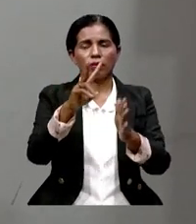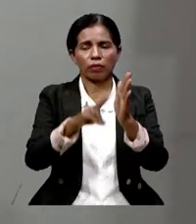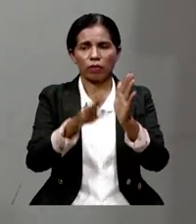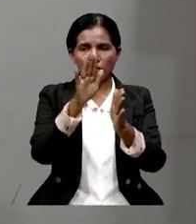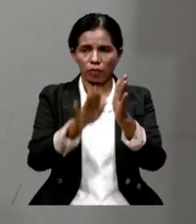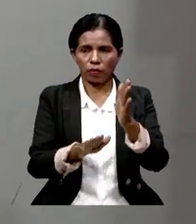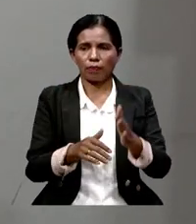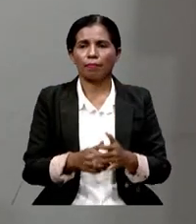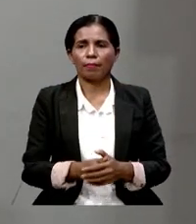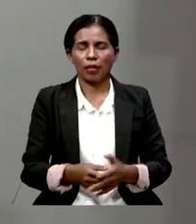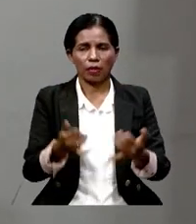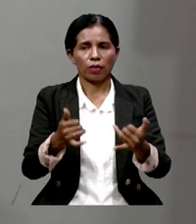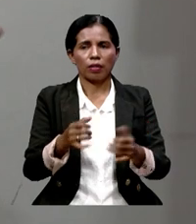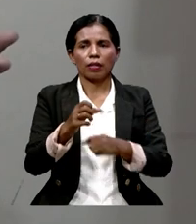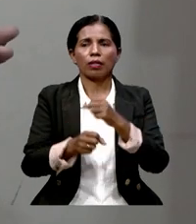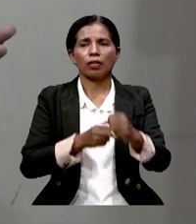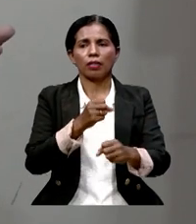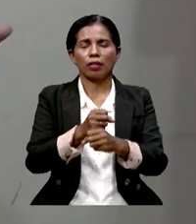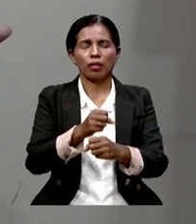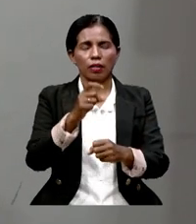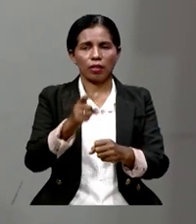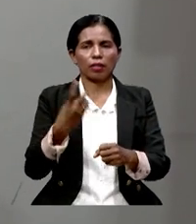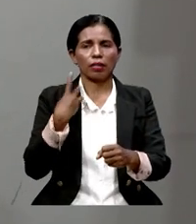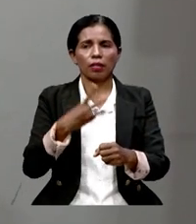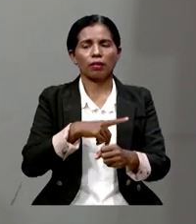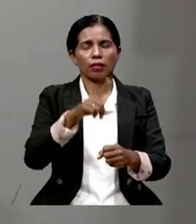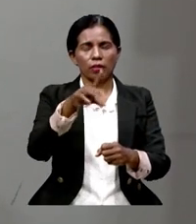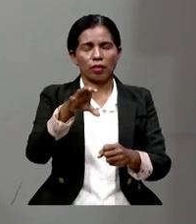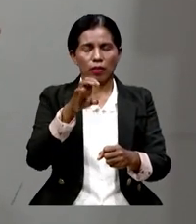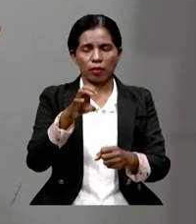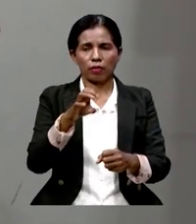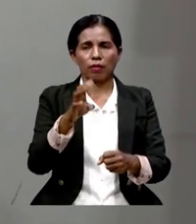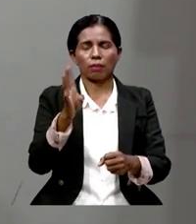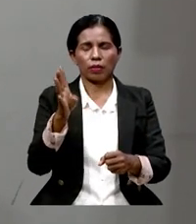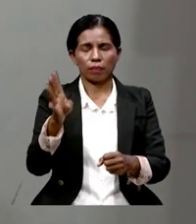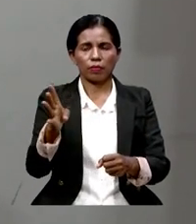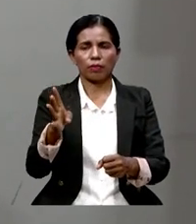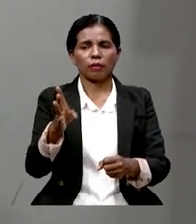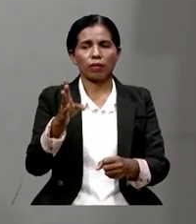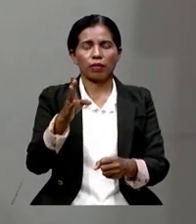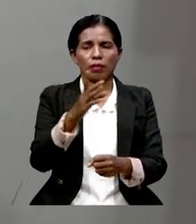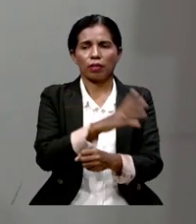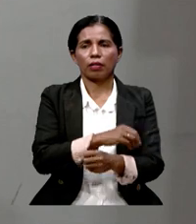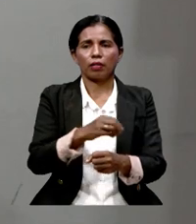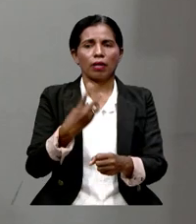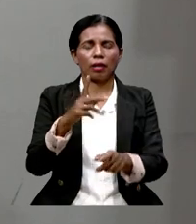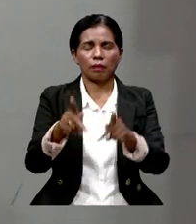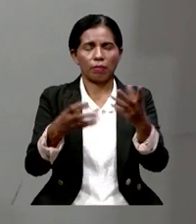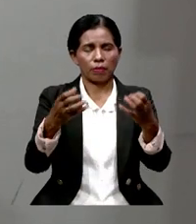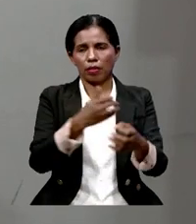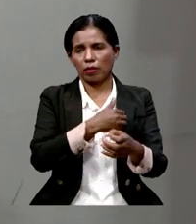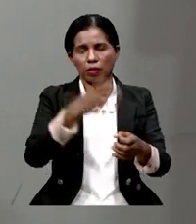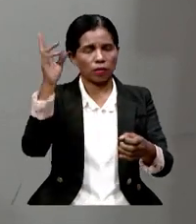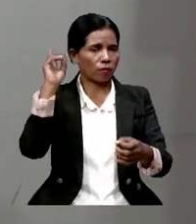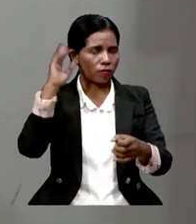já tina hernilar ita foi 144 tal, mil, en bala si, si da corona informação,